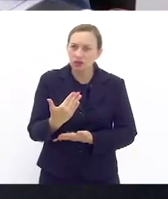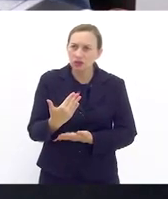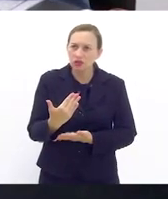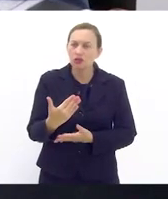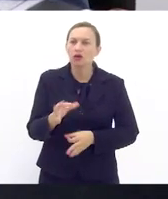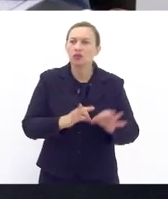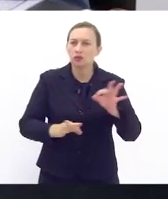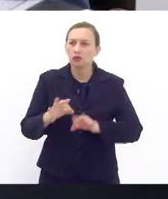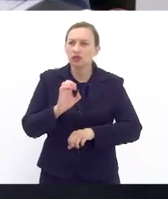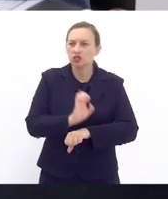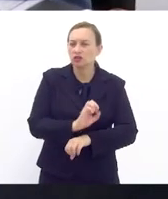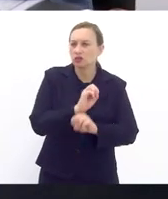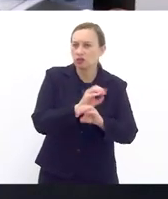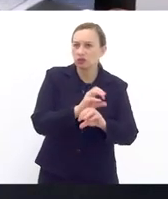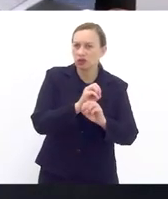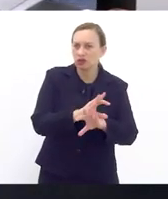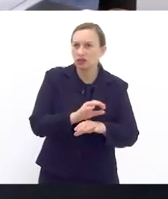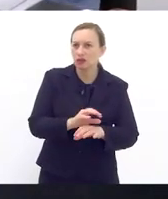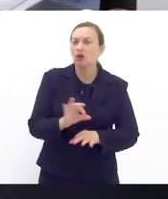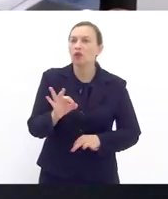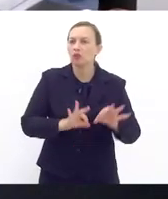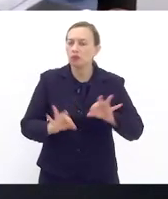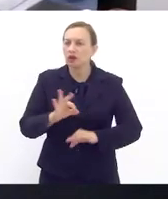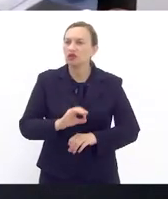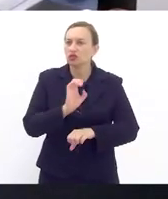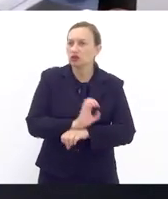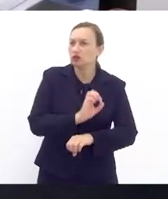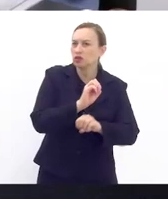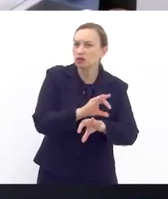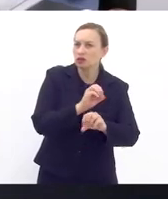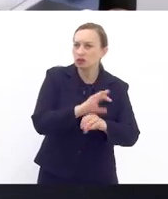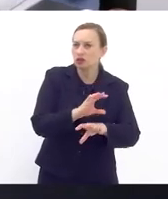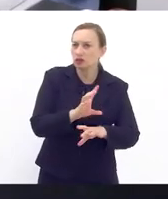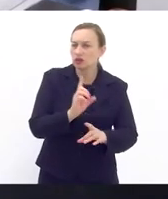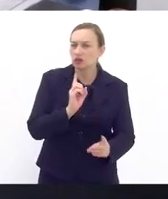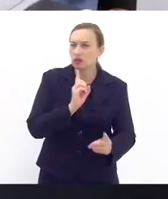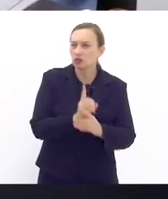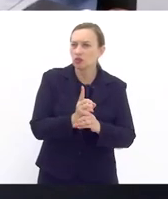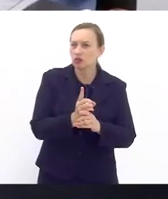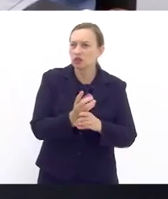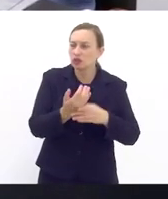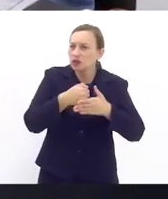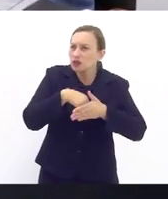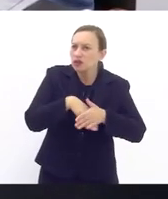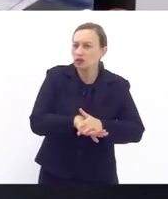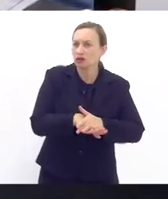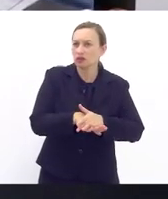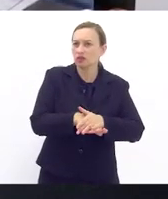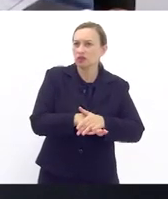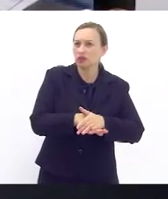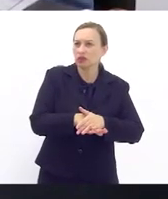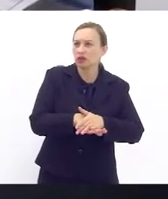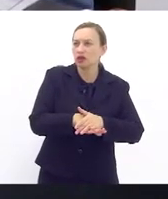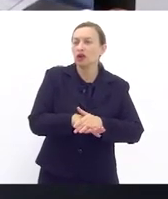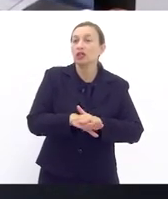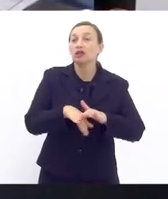do plano Estadual de Educação o plano Estadual de Educação se encontra arquivado para tanto nós ouvimos